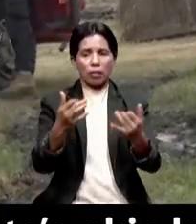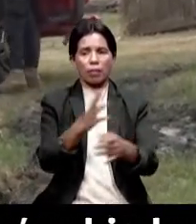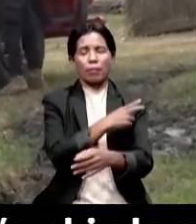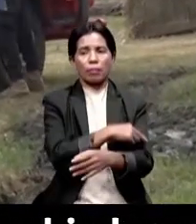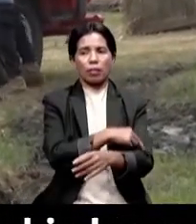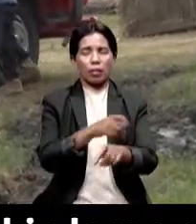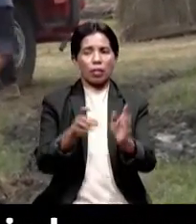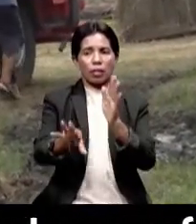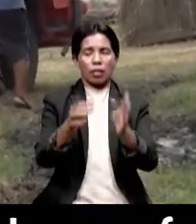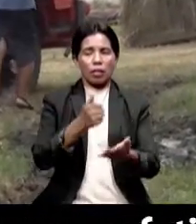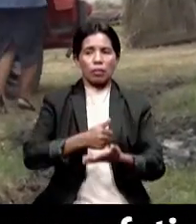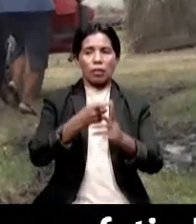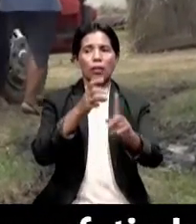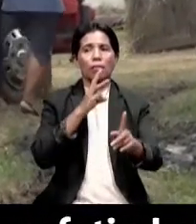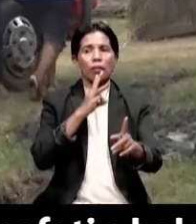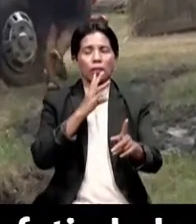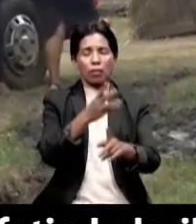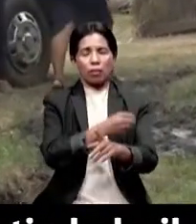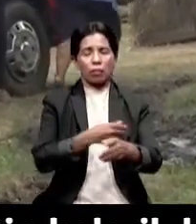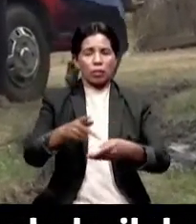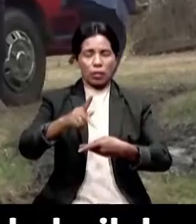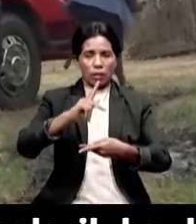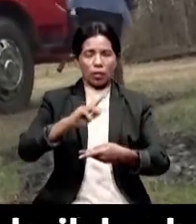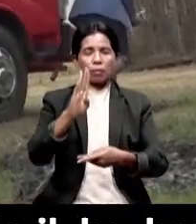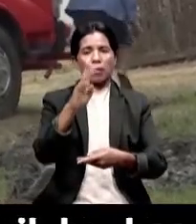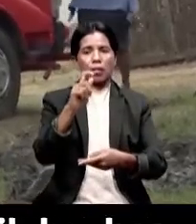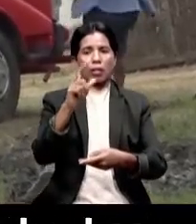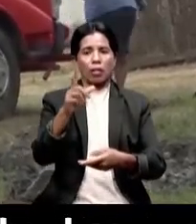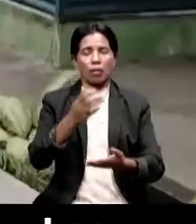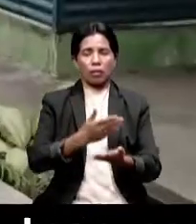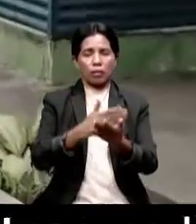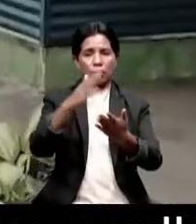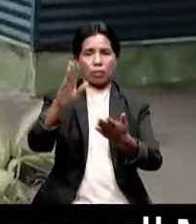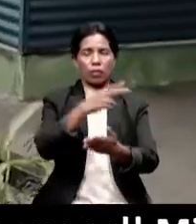ne retang un apoio B husi proteção civil no BTLP hori